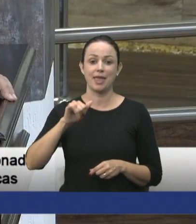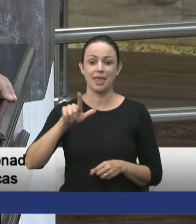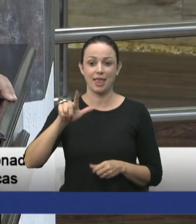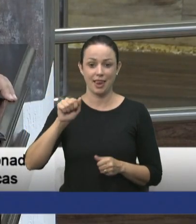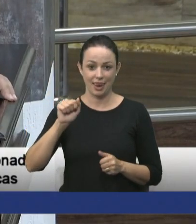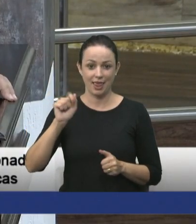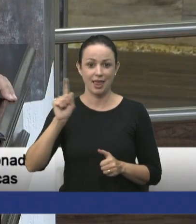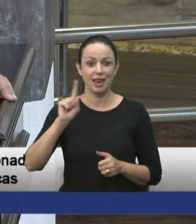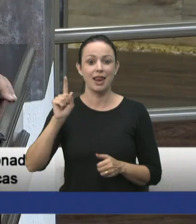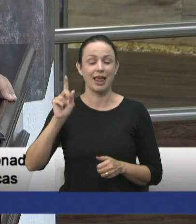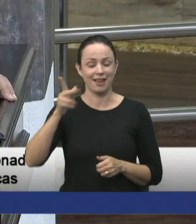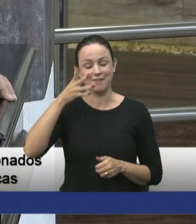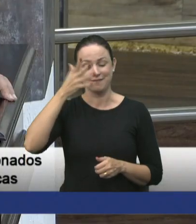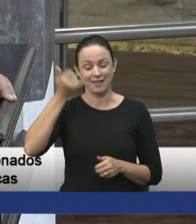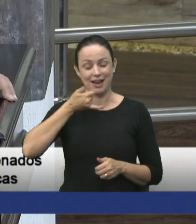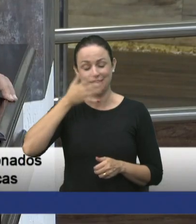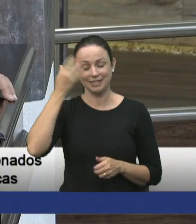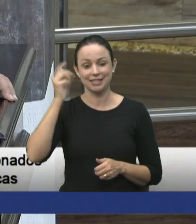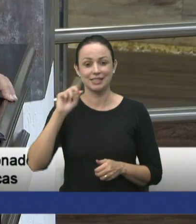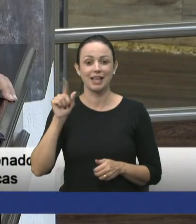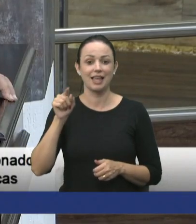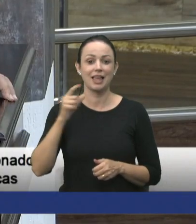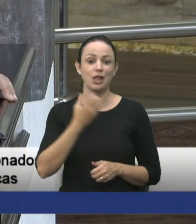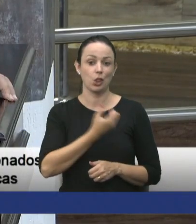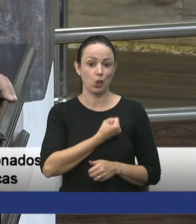deixa esquecer. Esse número,